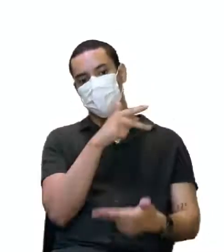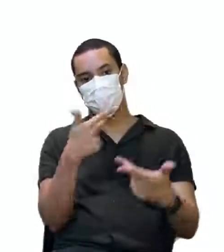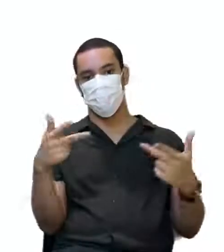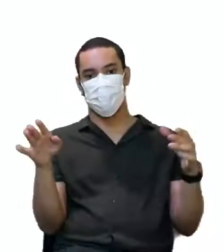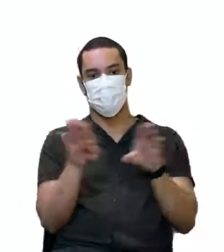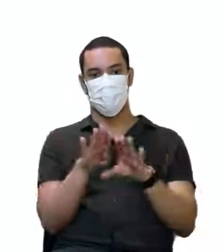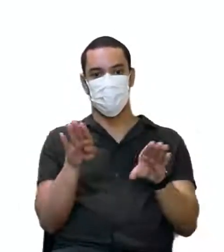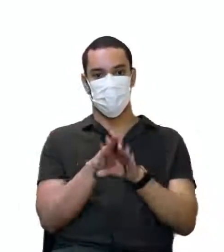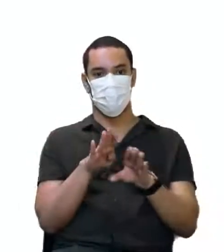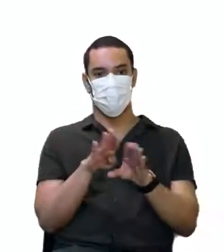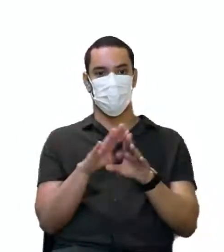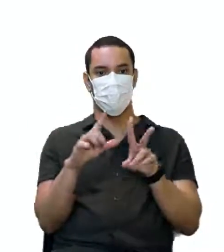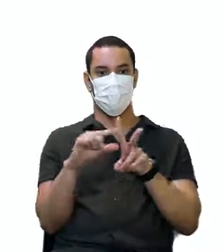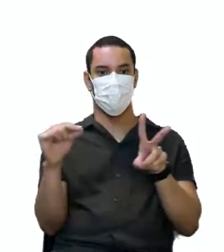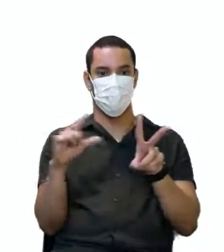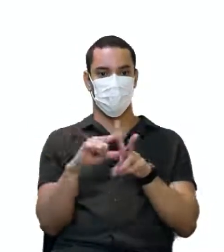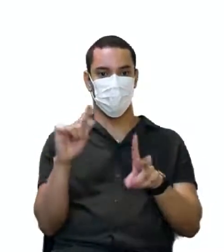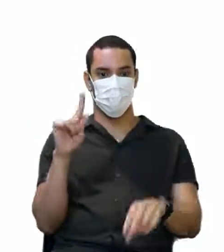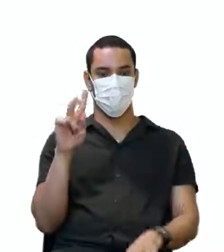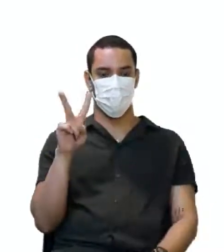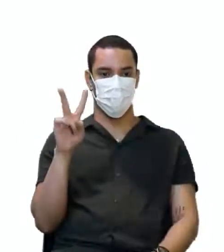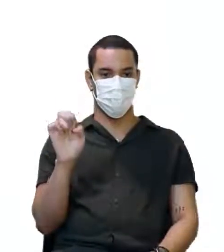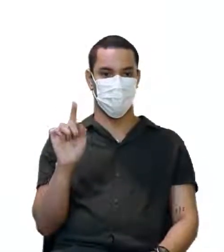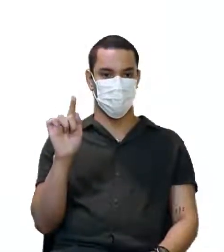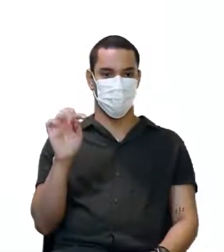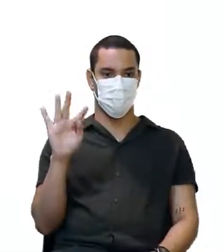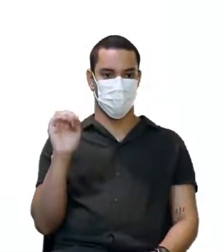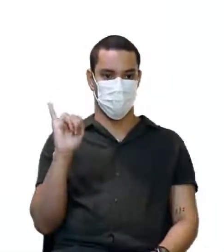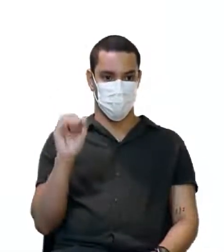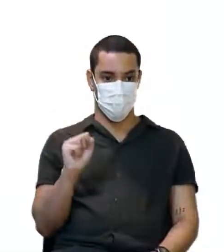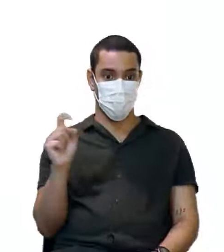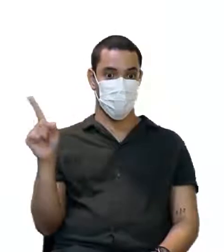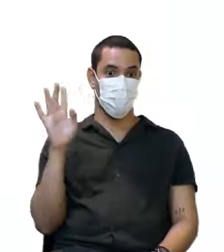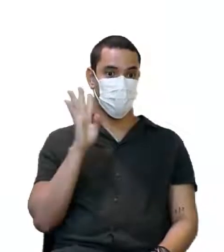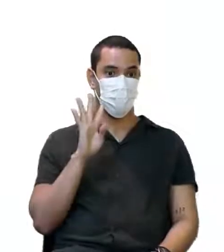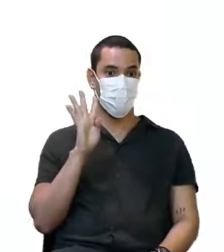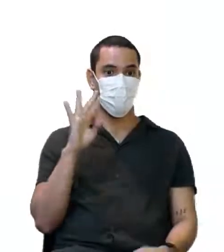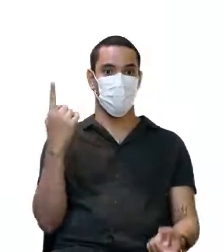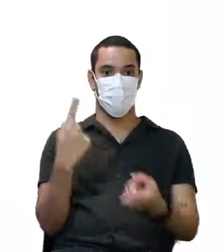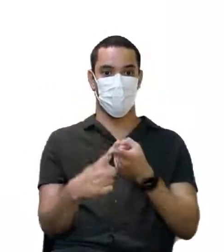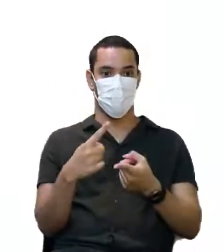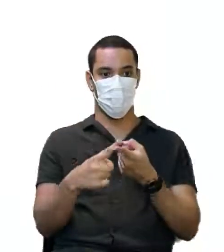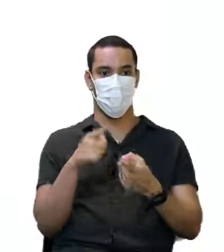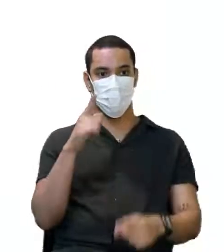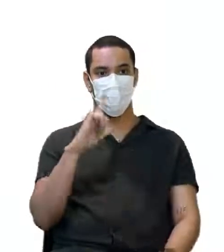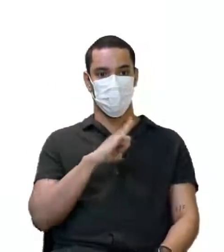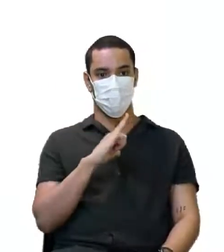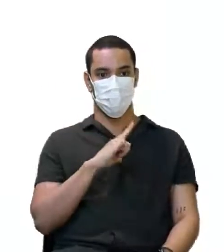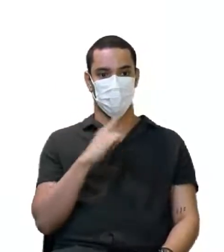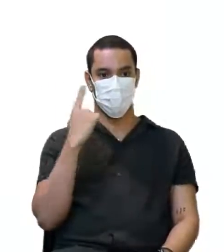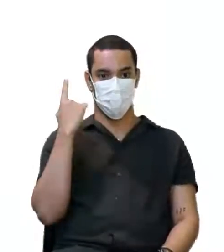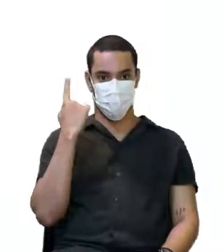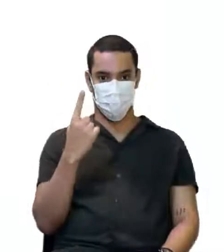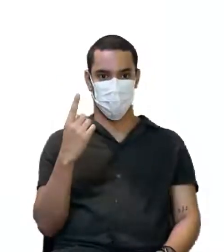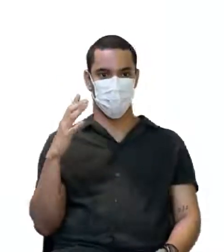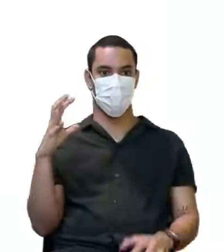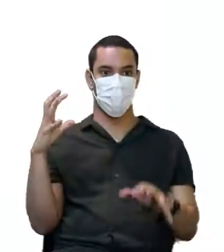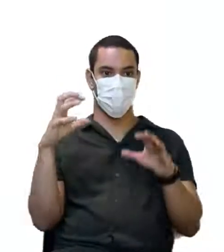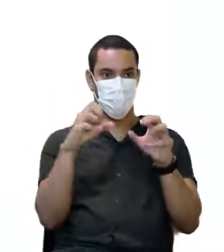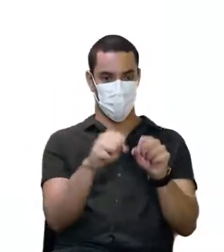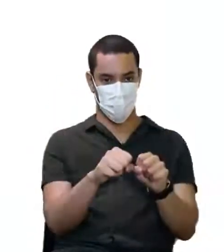e vegetais. Aqui é uma cena muito legal, olha aqui. Você tem um predador,